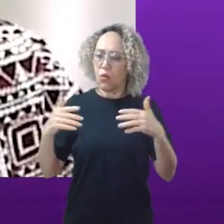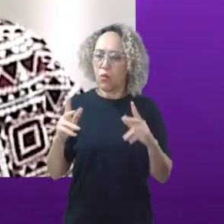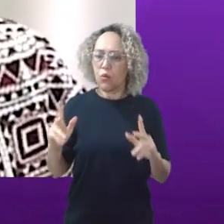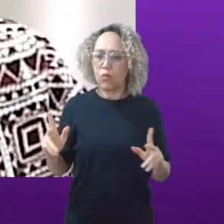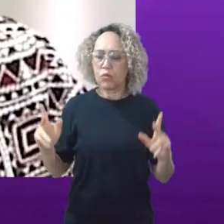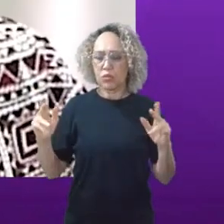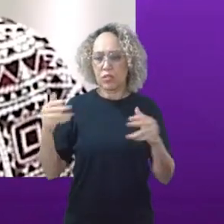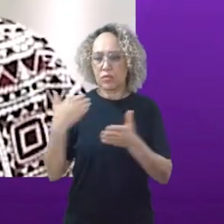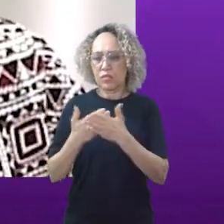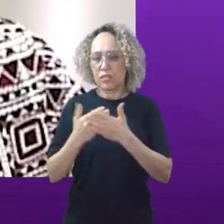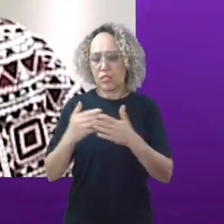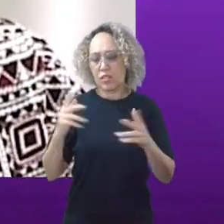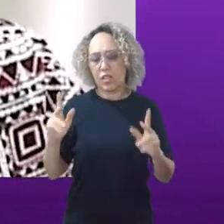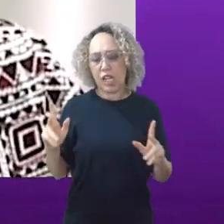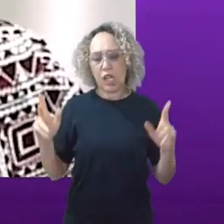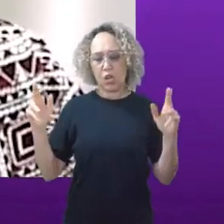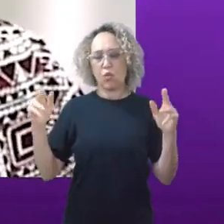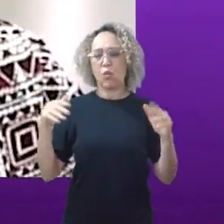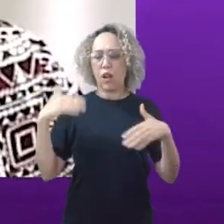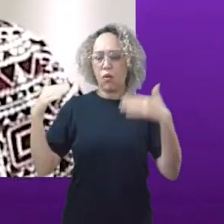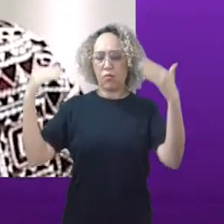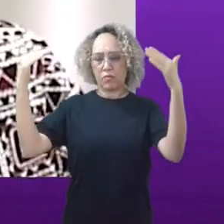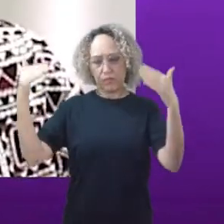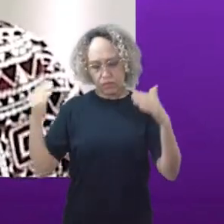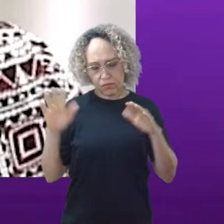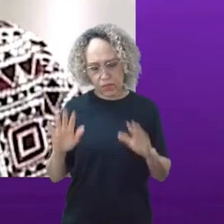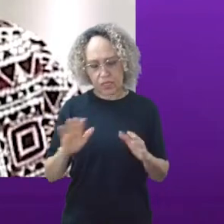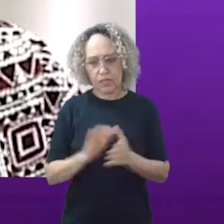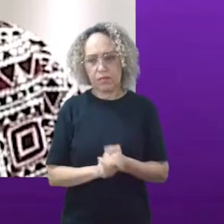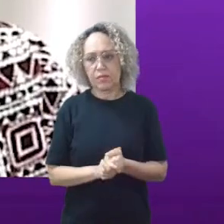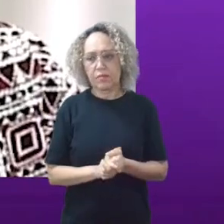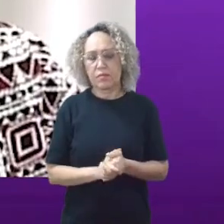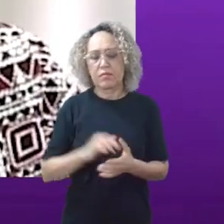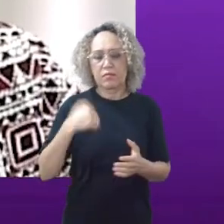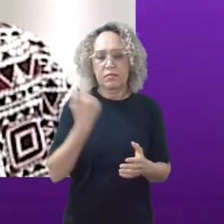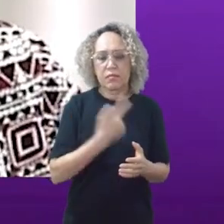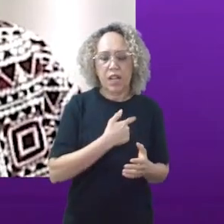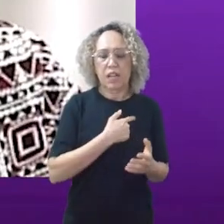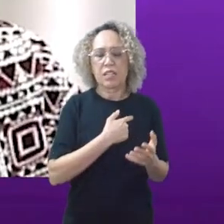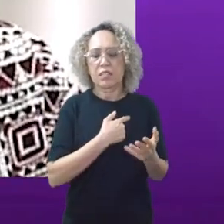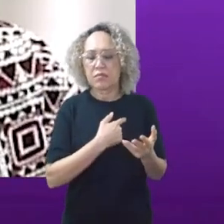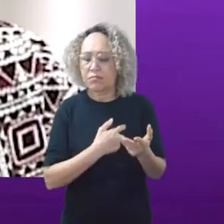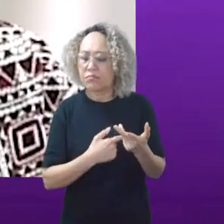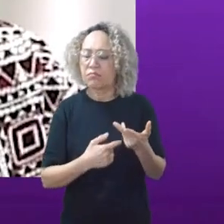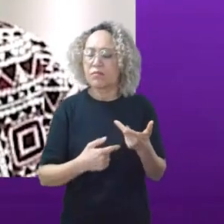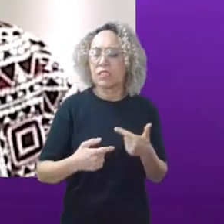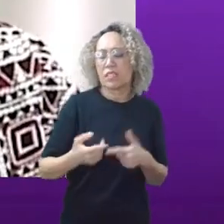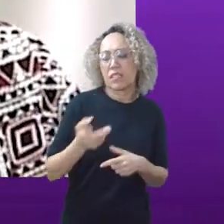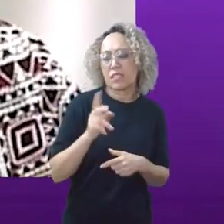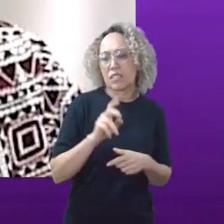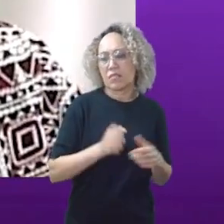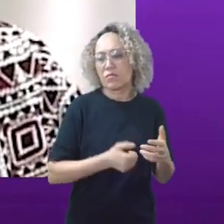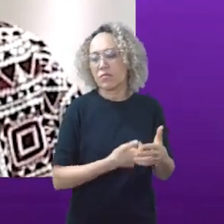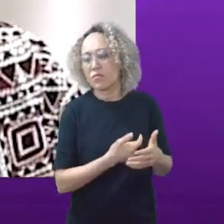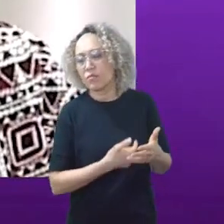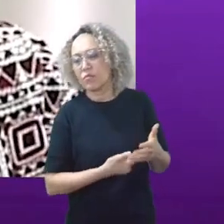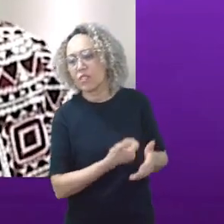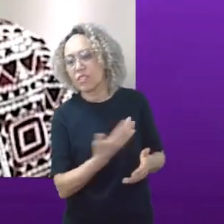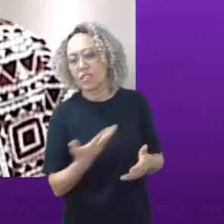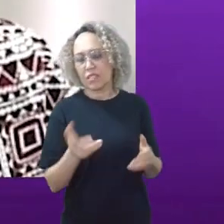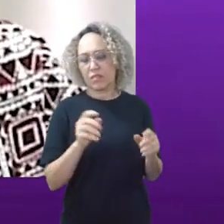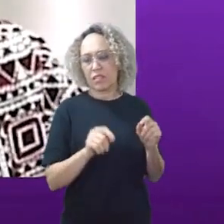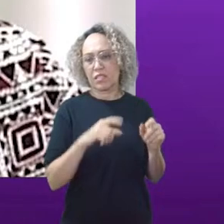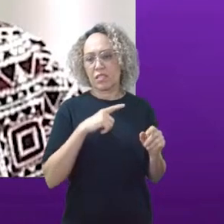formas pelas quais a gente os exclui, muitas vezes ignorando que existem pessoas